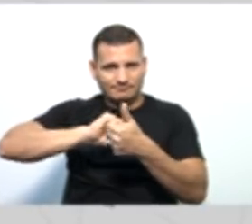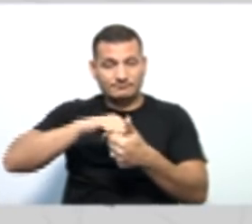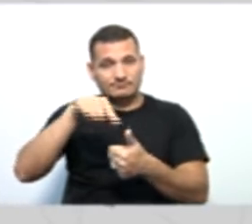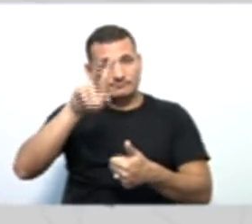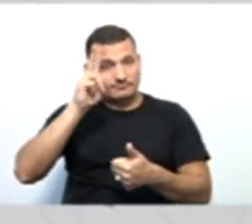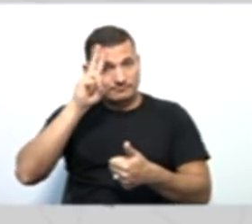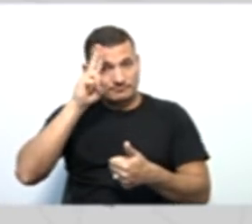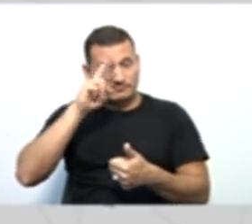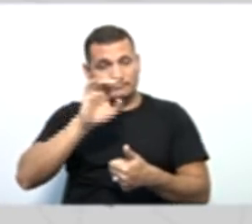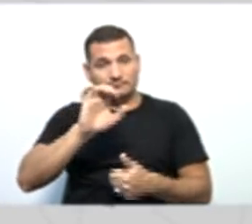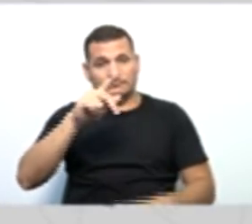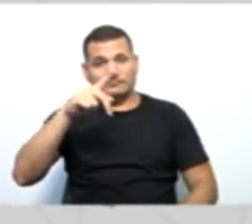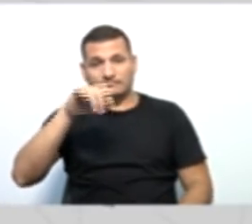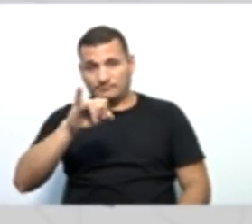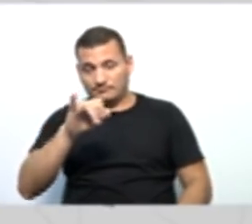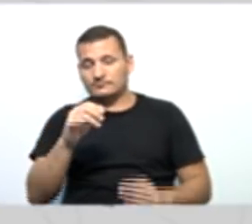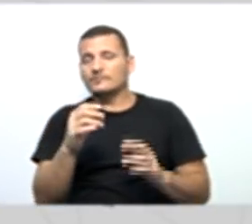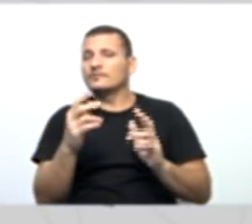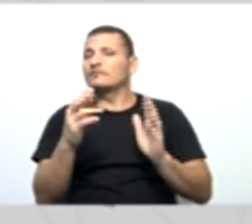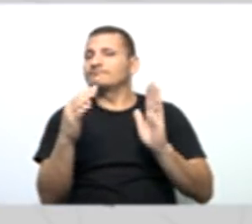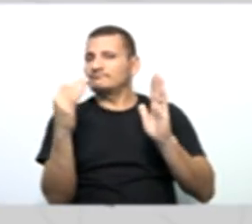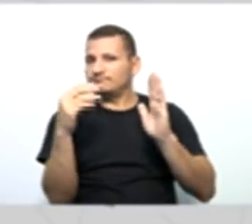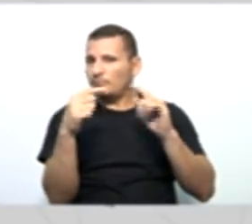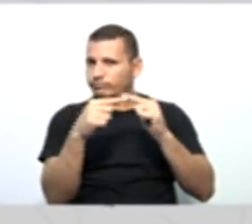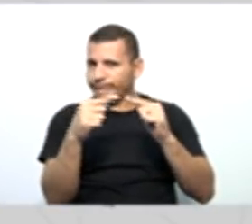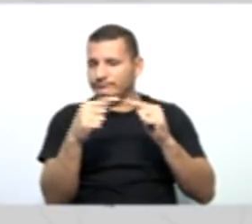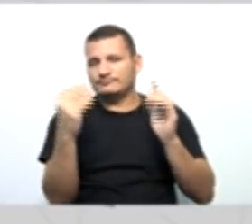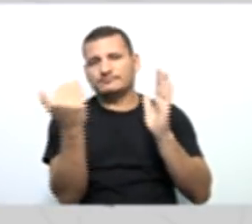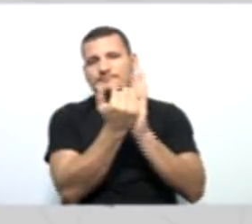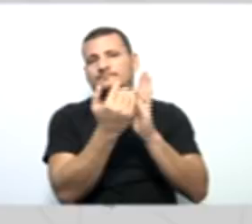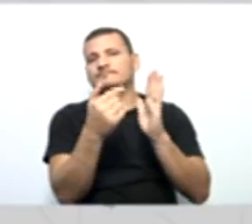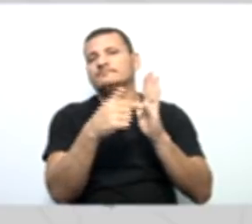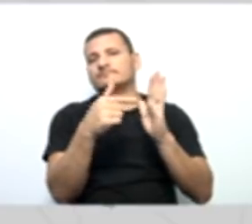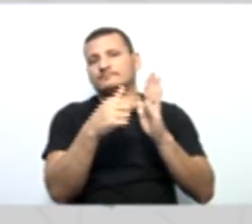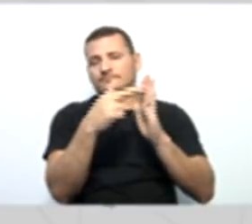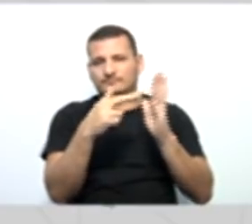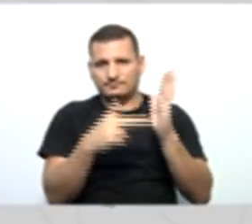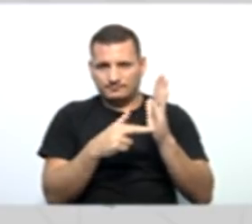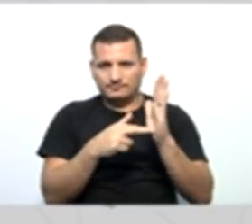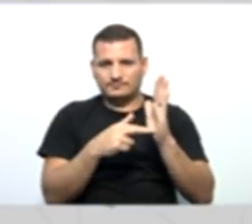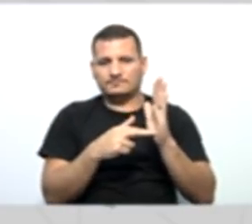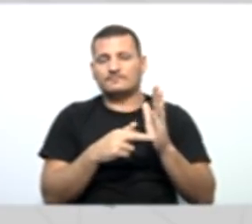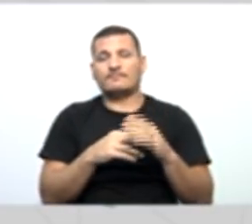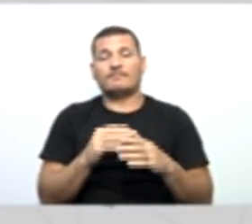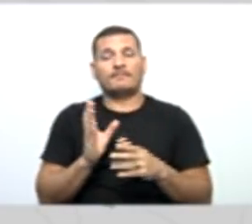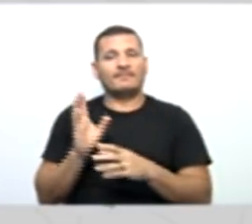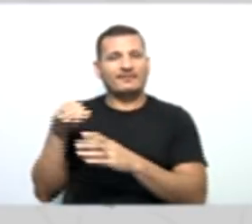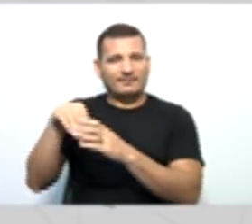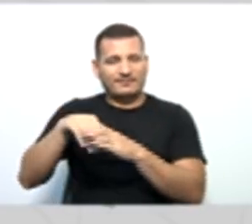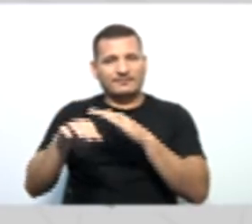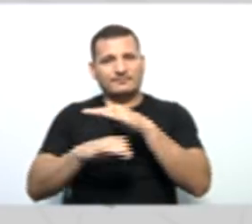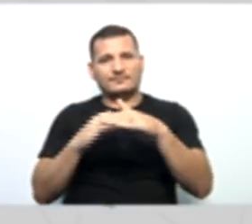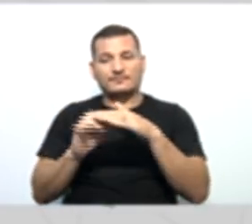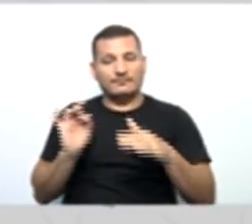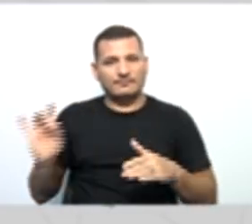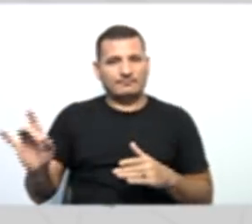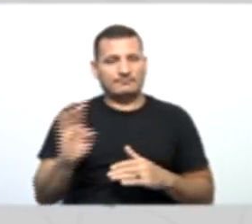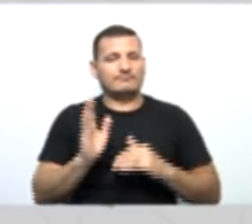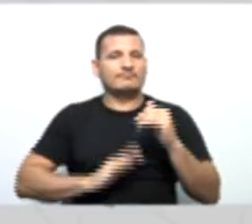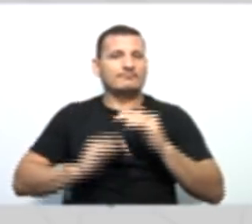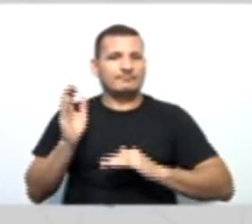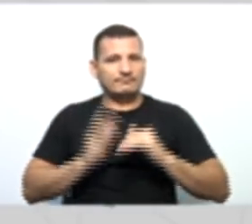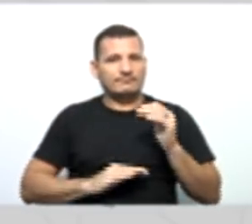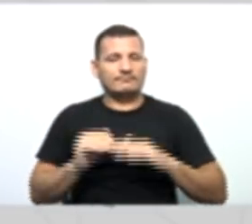EPIs de acordo com as normas, tá certo? Cada função dentro da empresa exige um tipo de